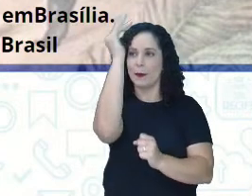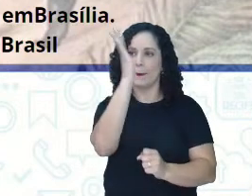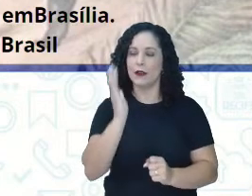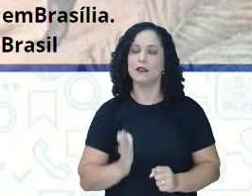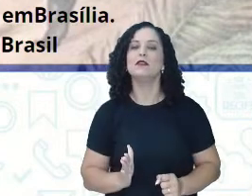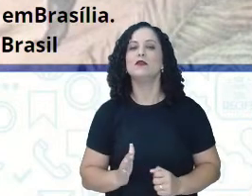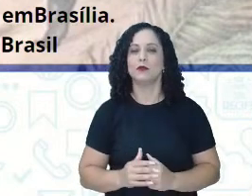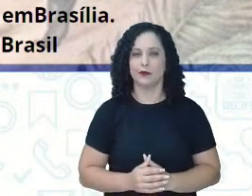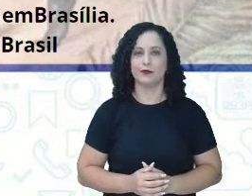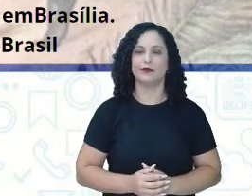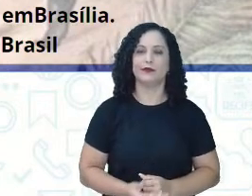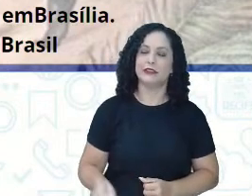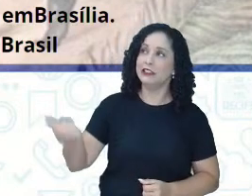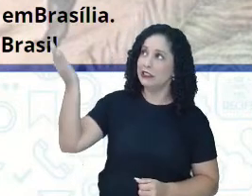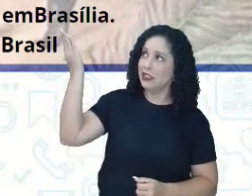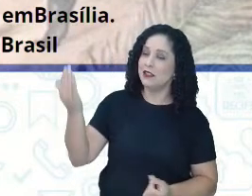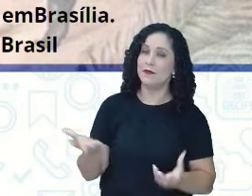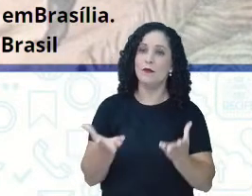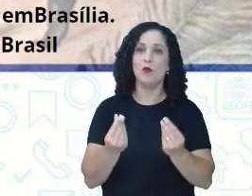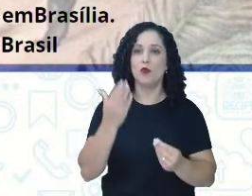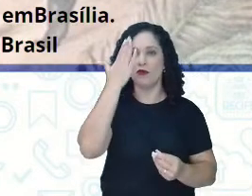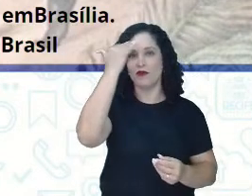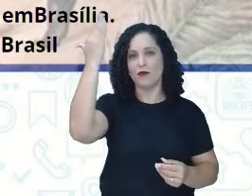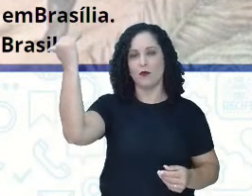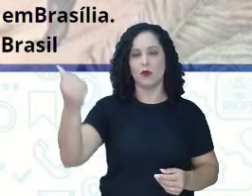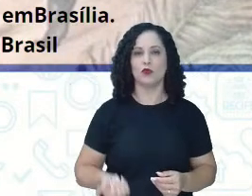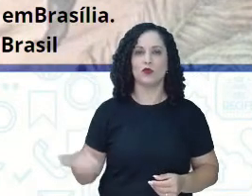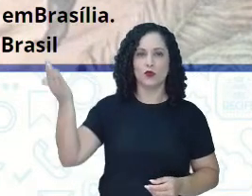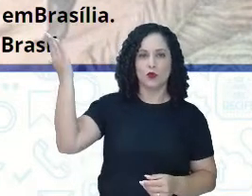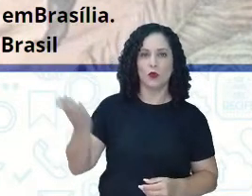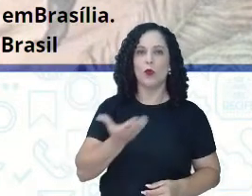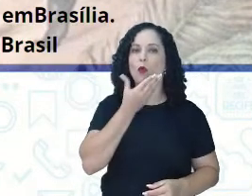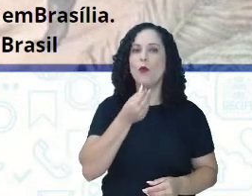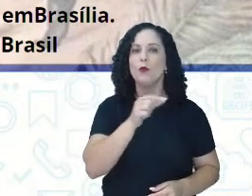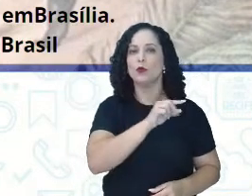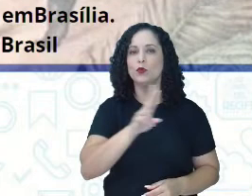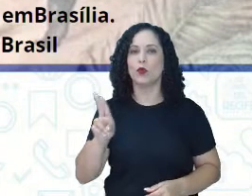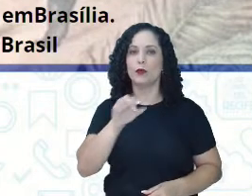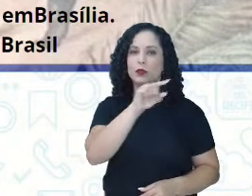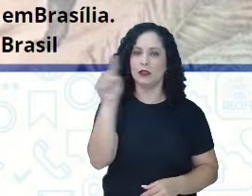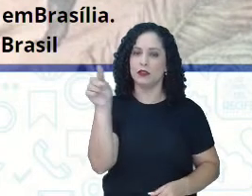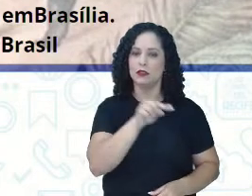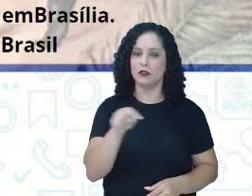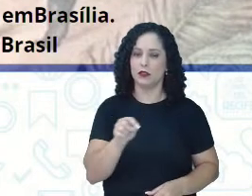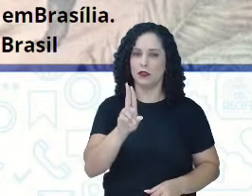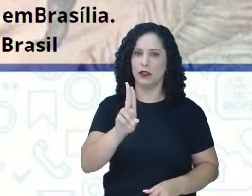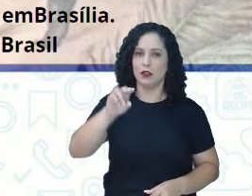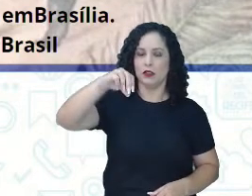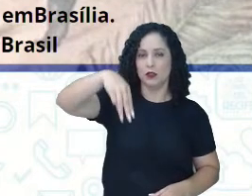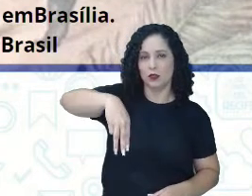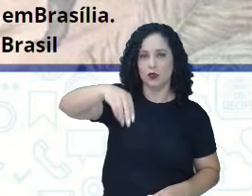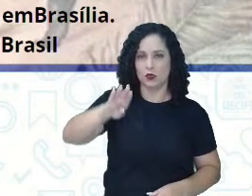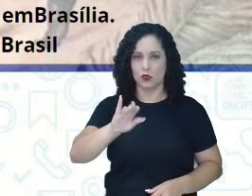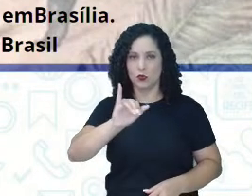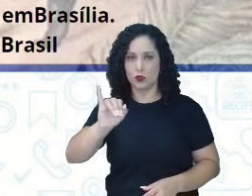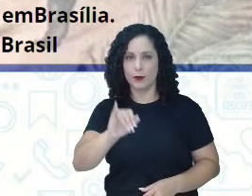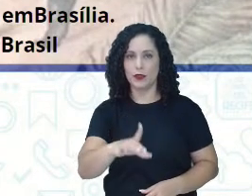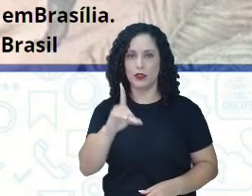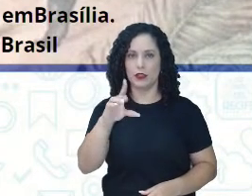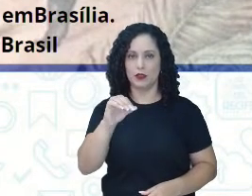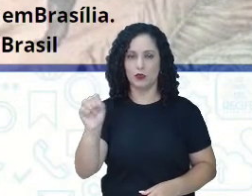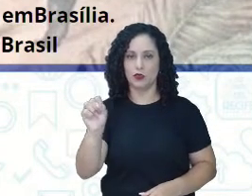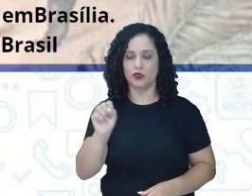nossa história. Então é isso, a gente tem a imagem aí do Zumbi dos Palmares, né, uma das lideranças, né, a segunda maior liderança, depois